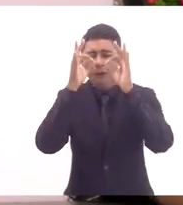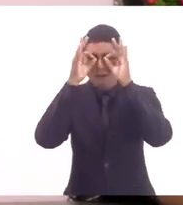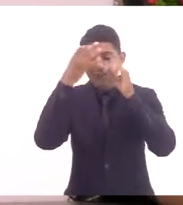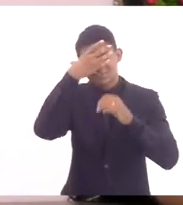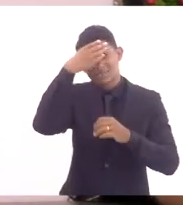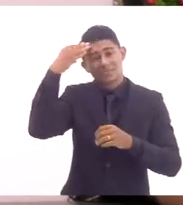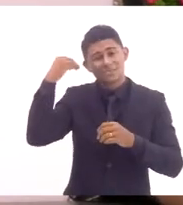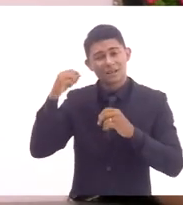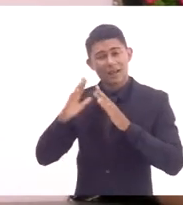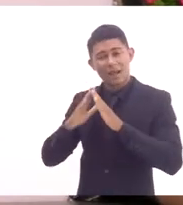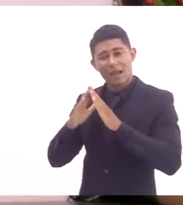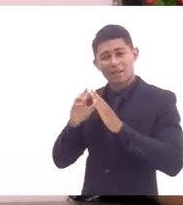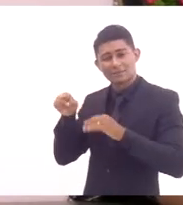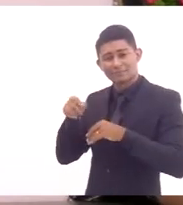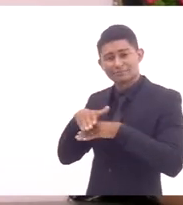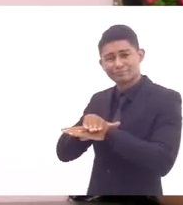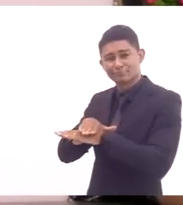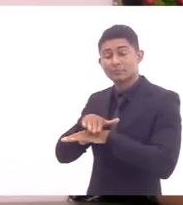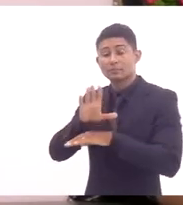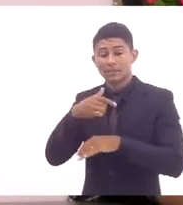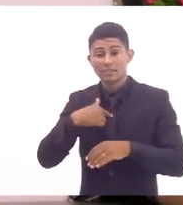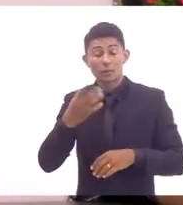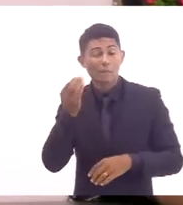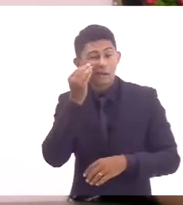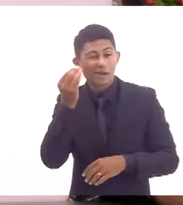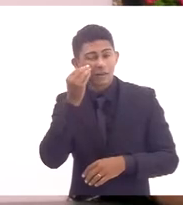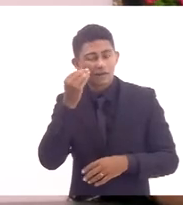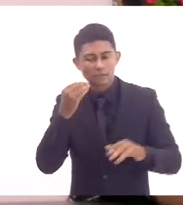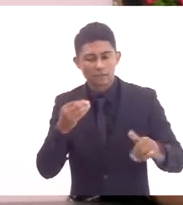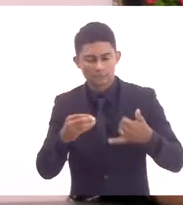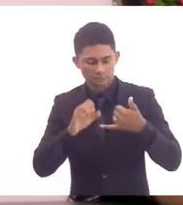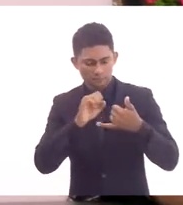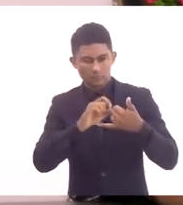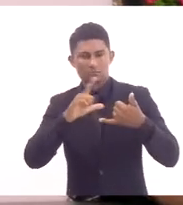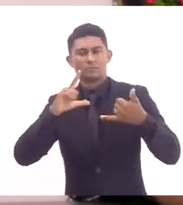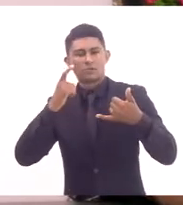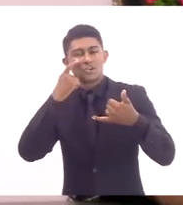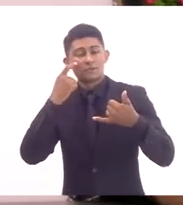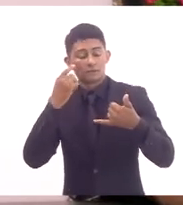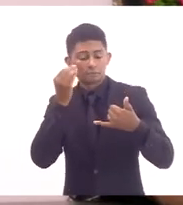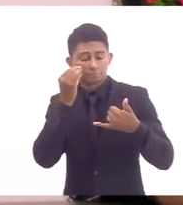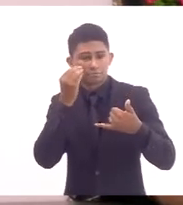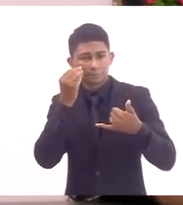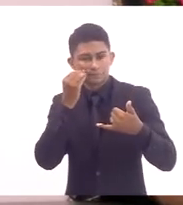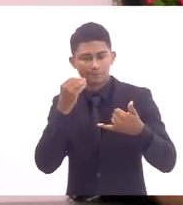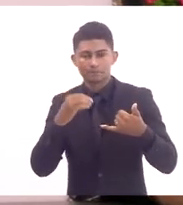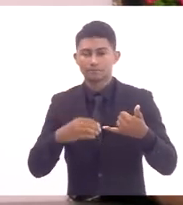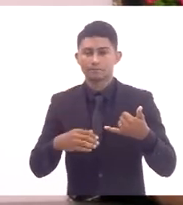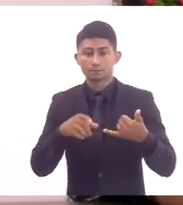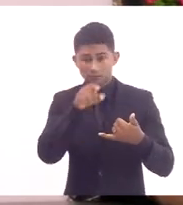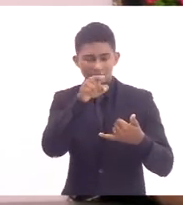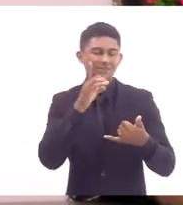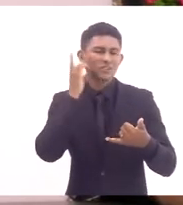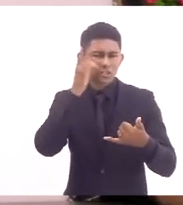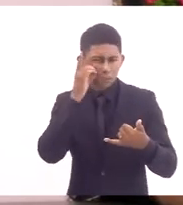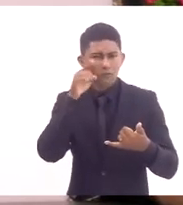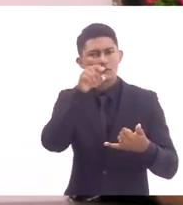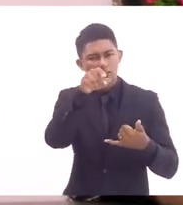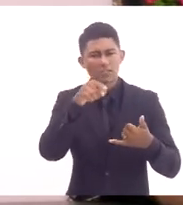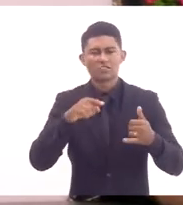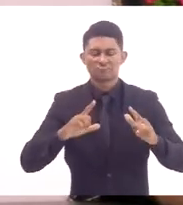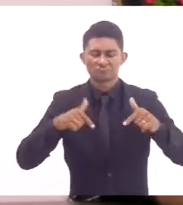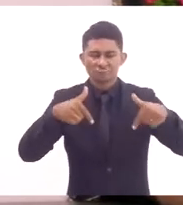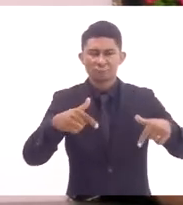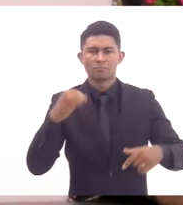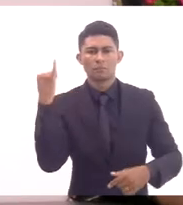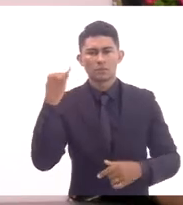casa mas eu vou tentar aqui é um criando né É É e uma delas Deputado assim o senhor tem essa atuação muito importante